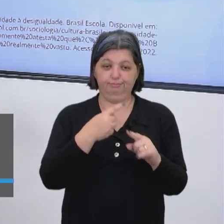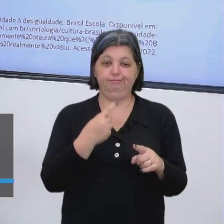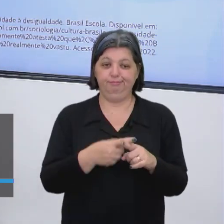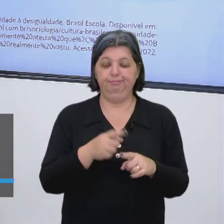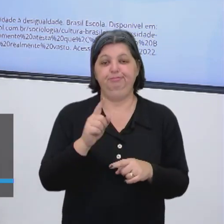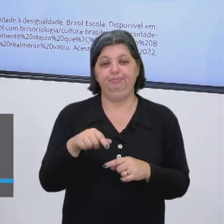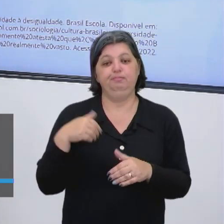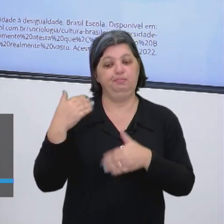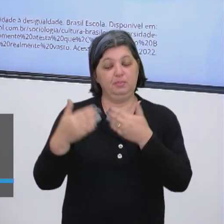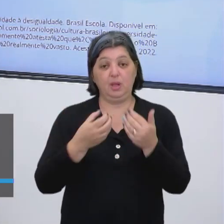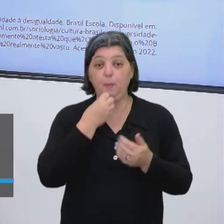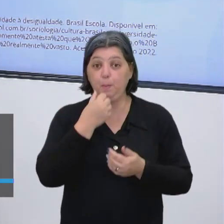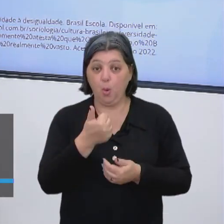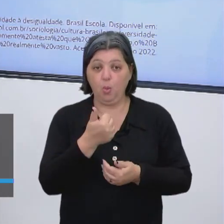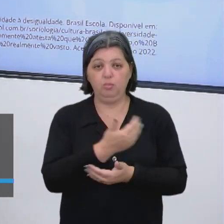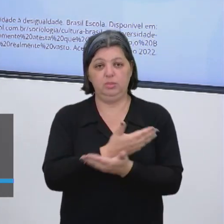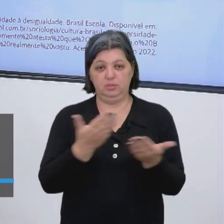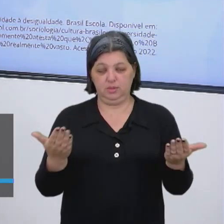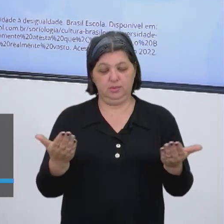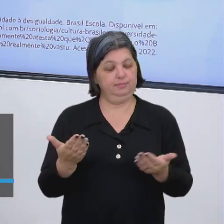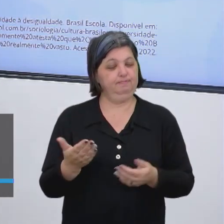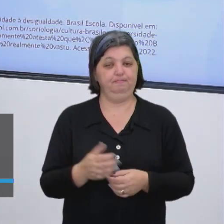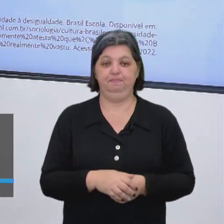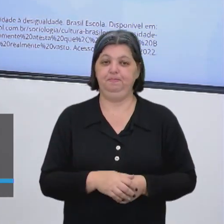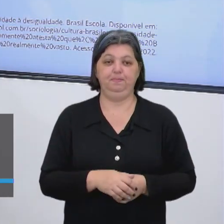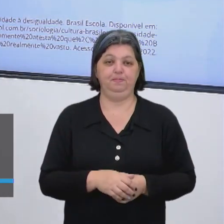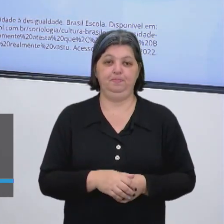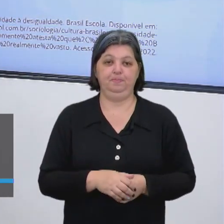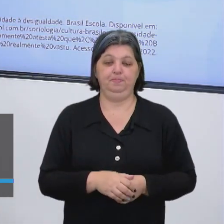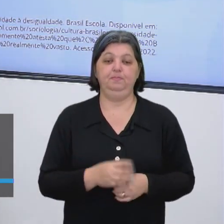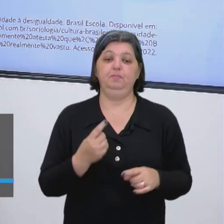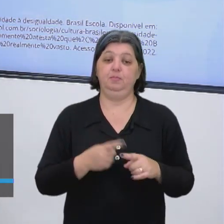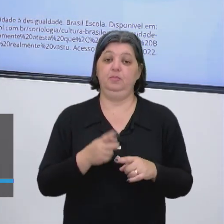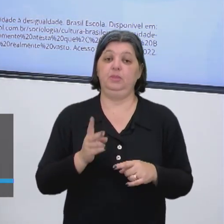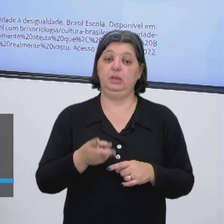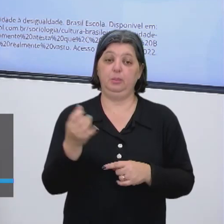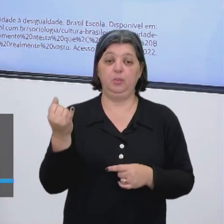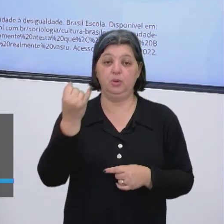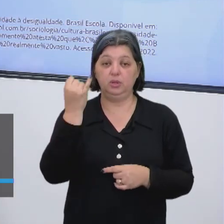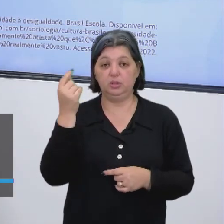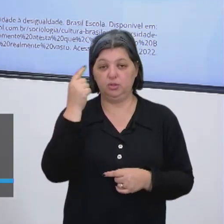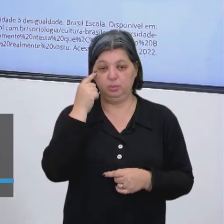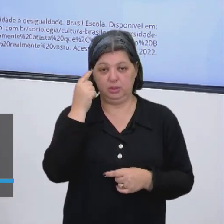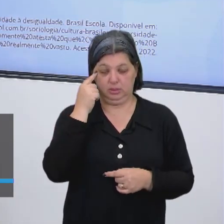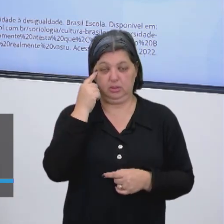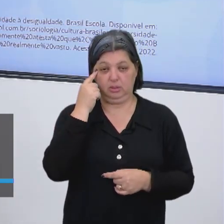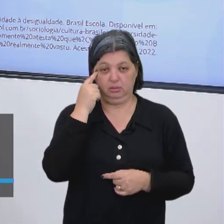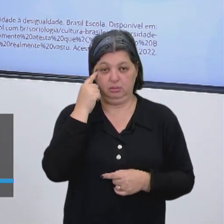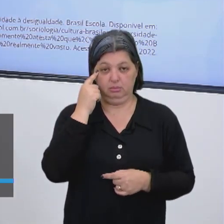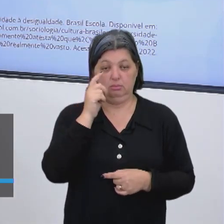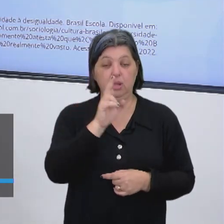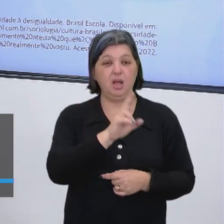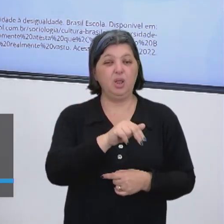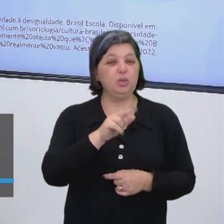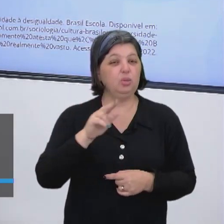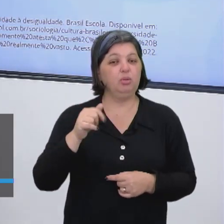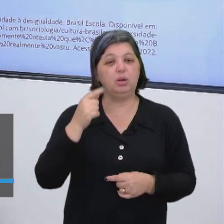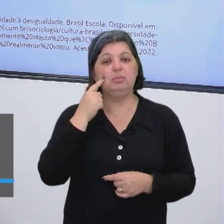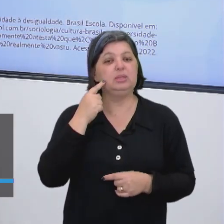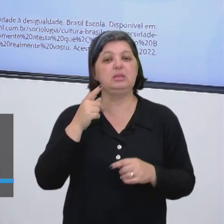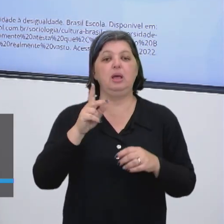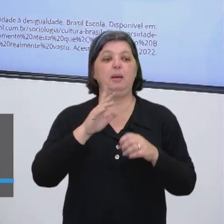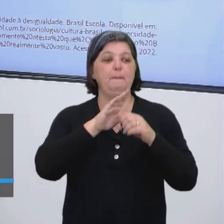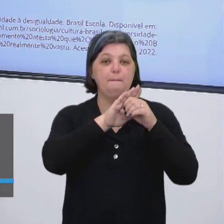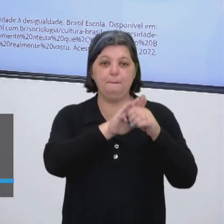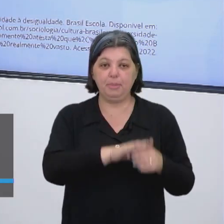processo que foi bom para todo mundo, né? Então, é sempre importante a gente ter isso em mente e nunca diminuir o